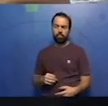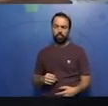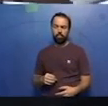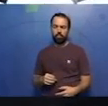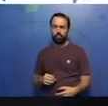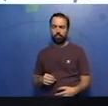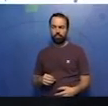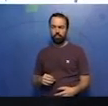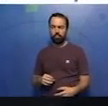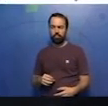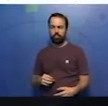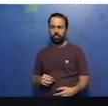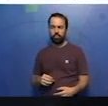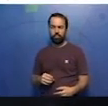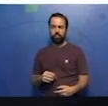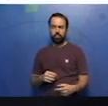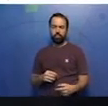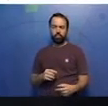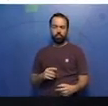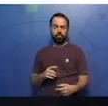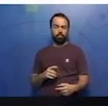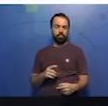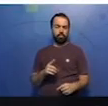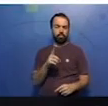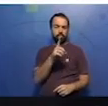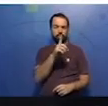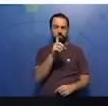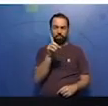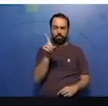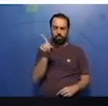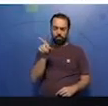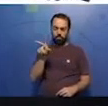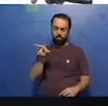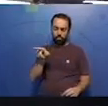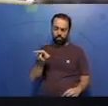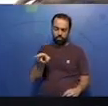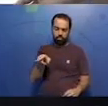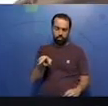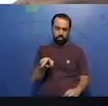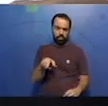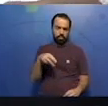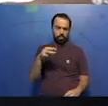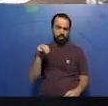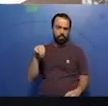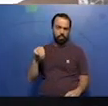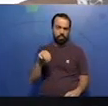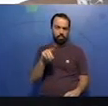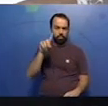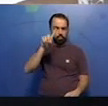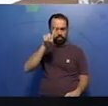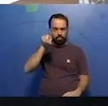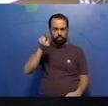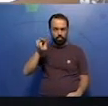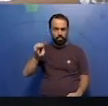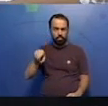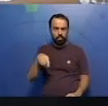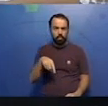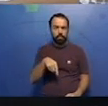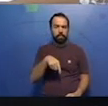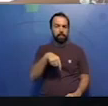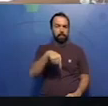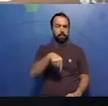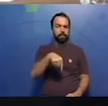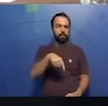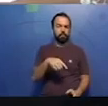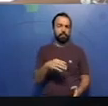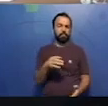ponteiro dos minutos ele parte daqui e ele faz esse giro aqui até a metade do relógio, se